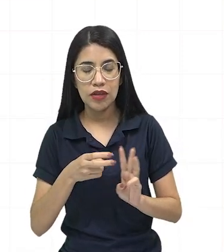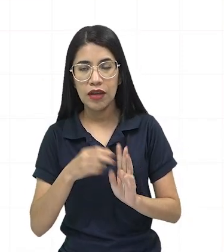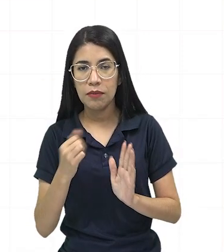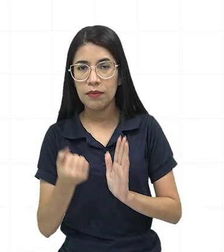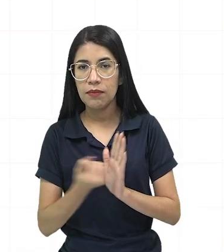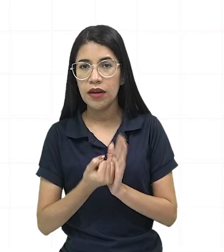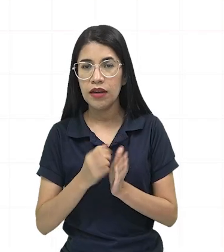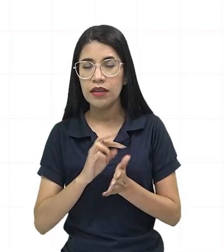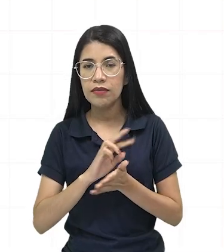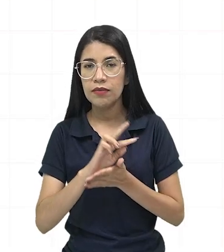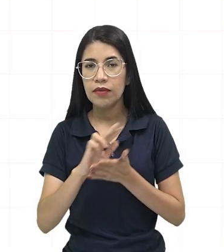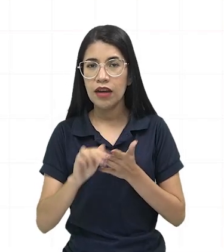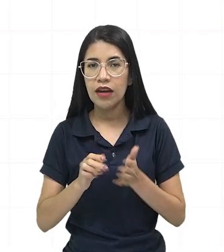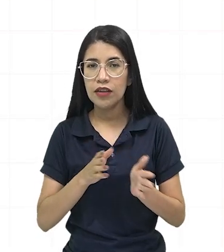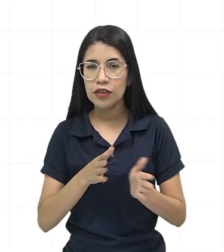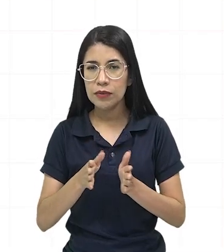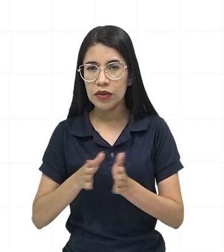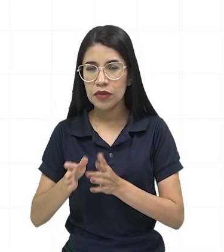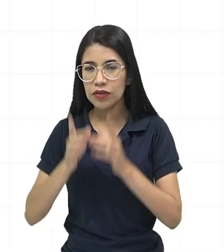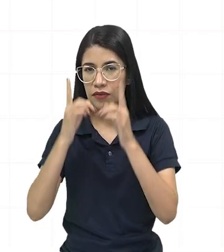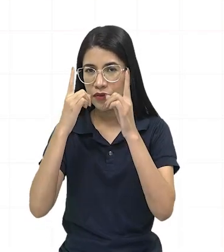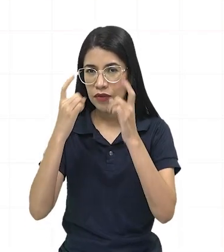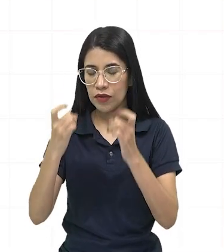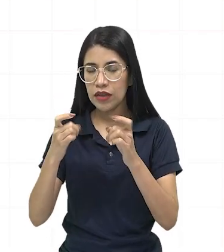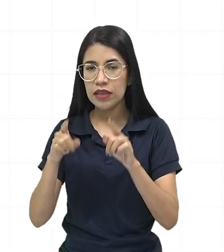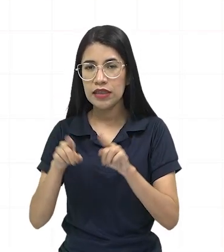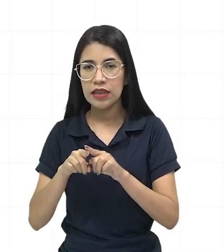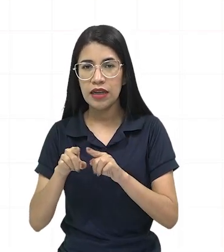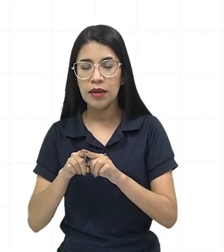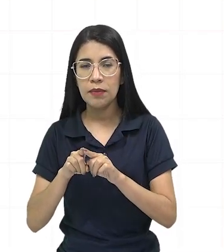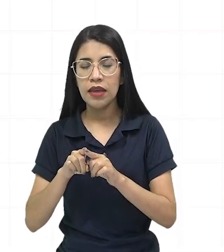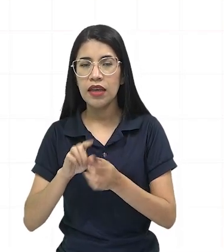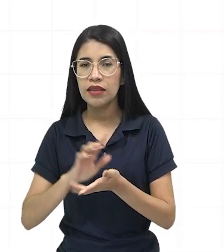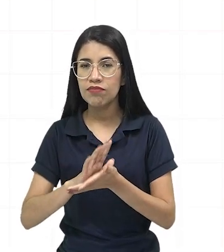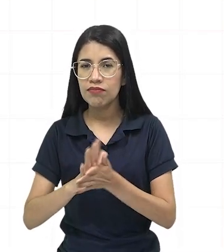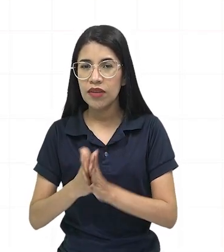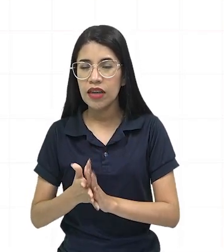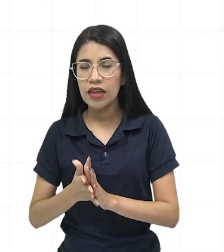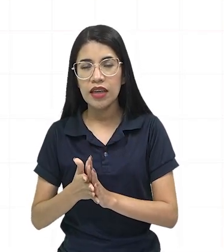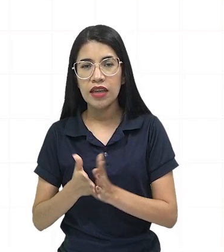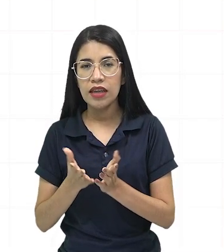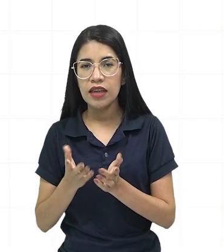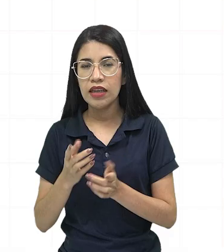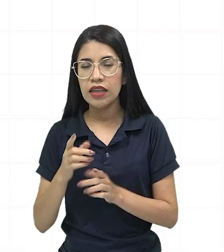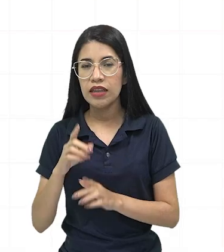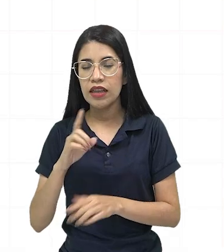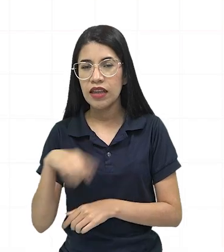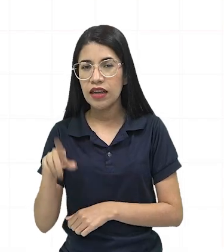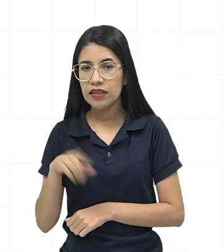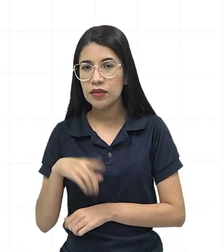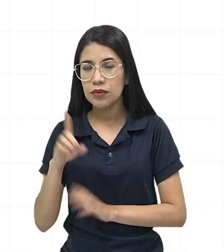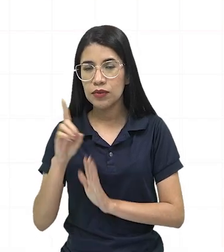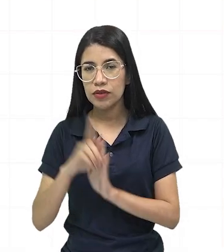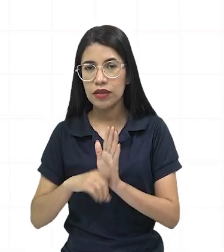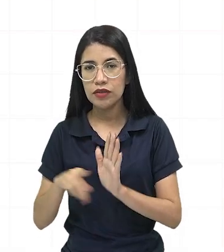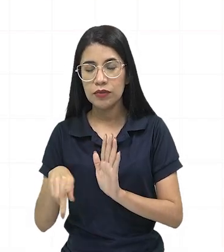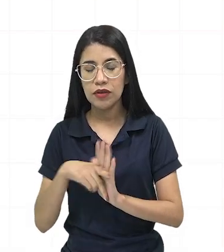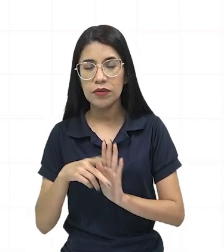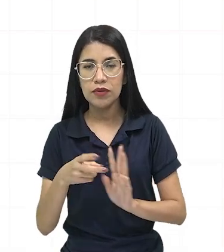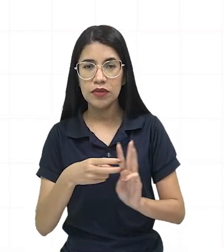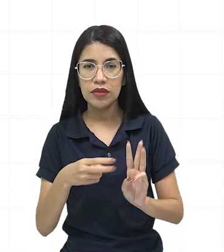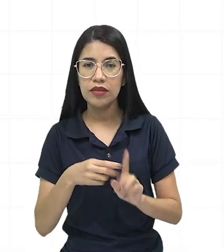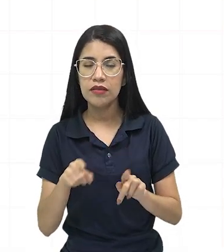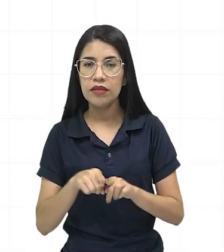marcada por períodos de violência, exploração e negação dos direitos dos povos indígenas, mas também